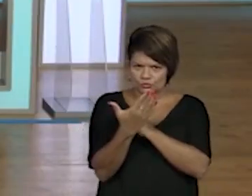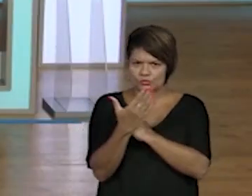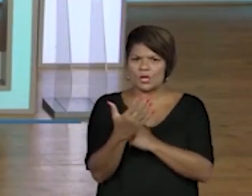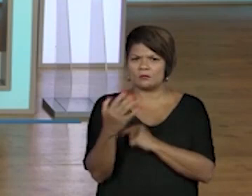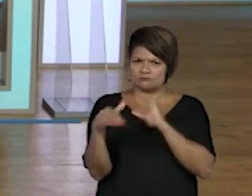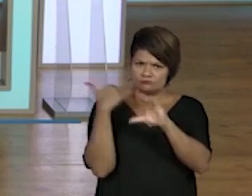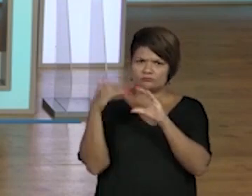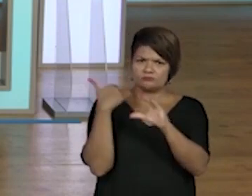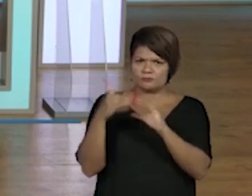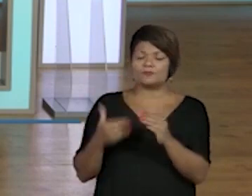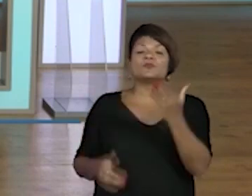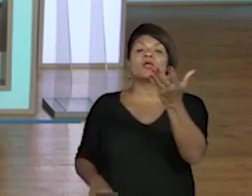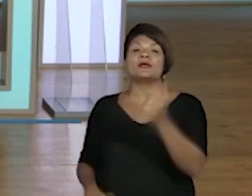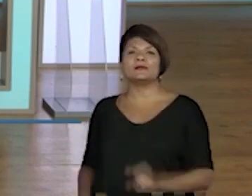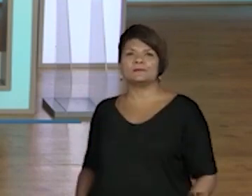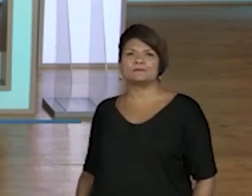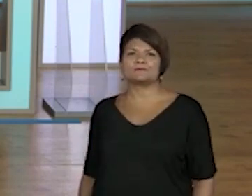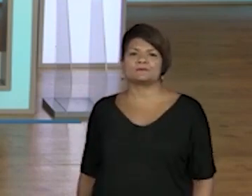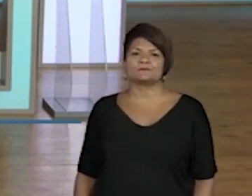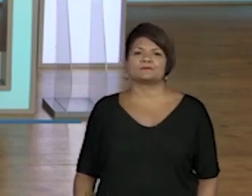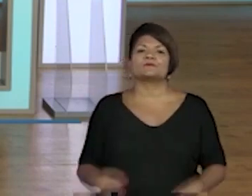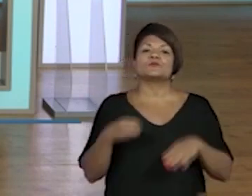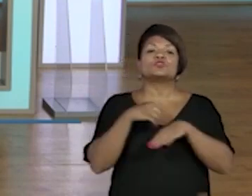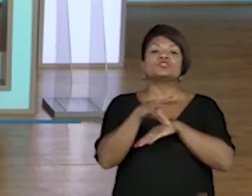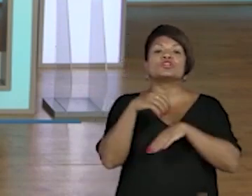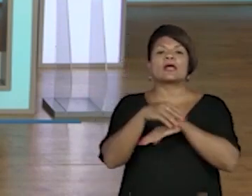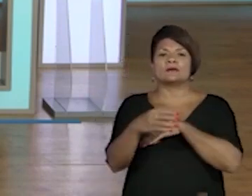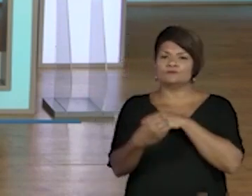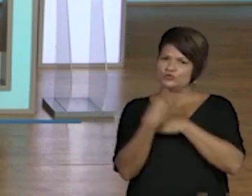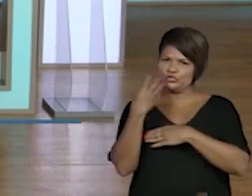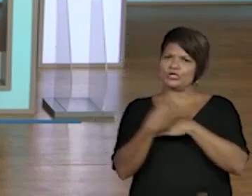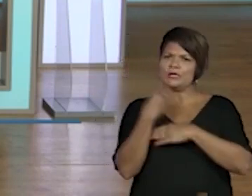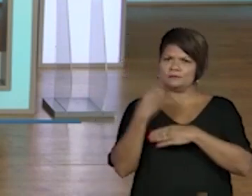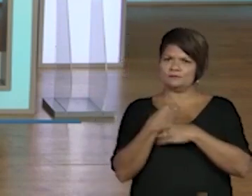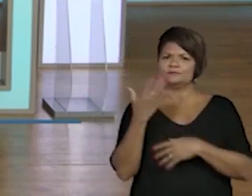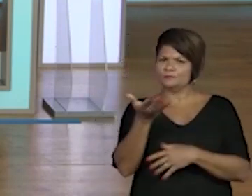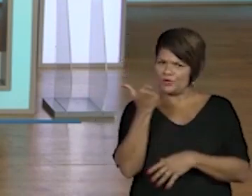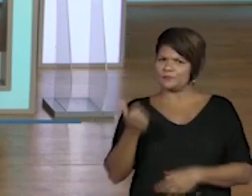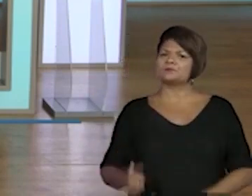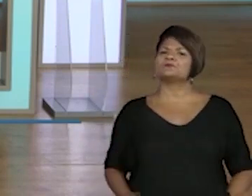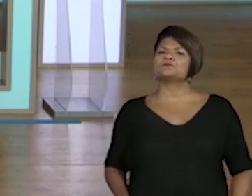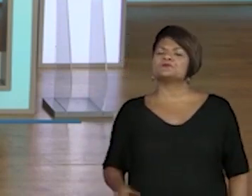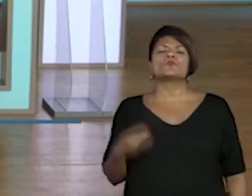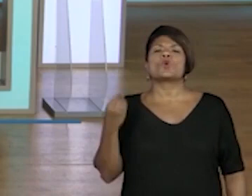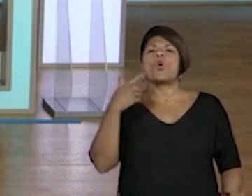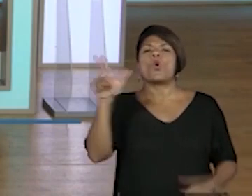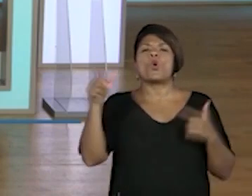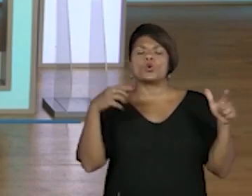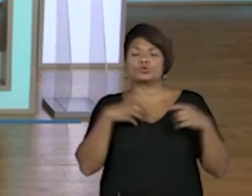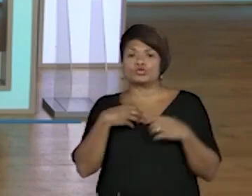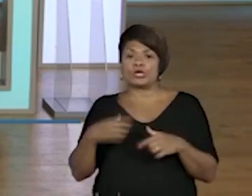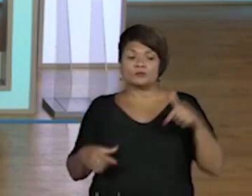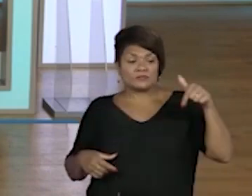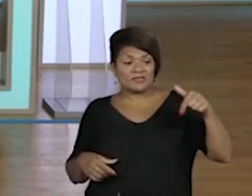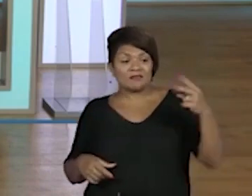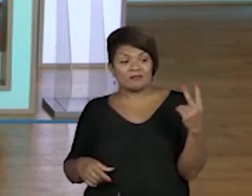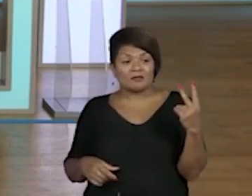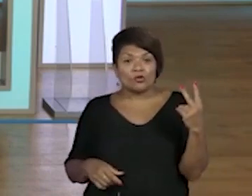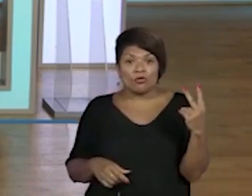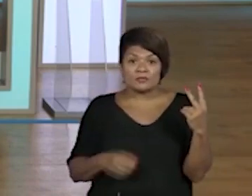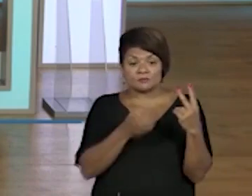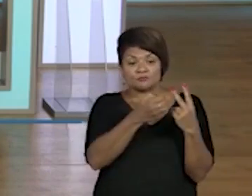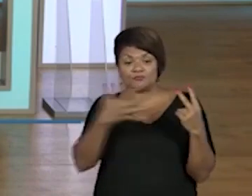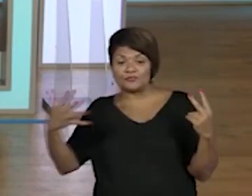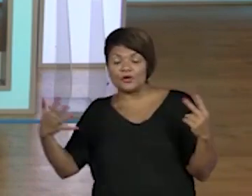lá? E aí, pessoal, nos dêem dicas aí, ideias de outras formas que podemos escrever esse 72. Esse